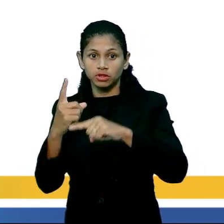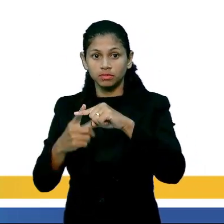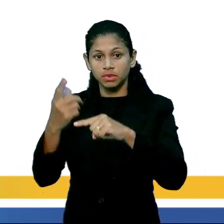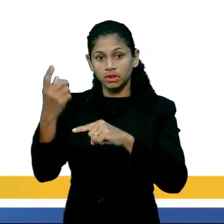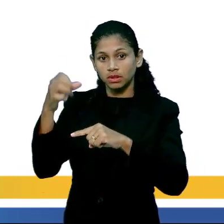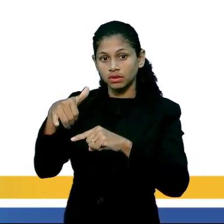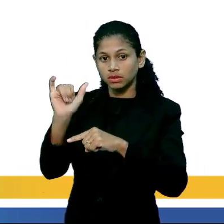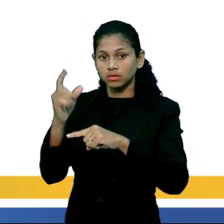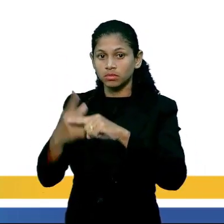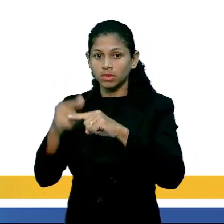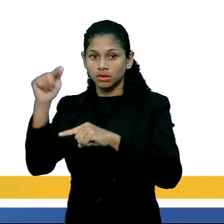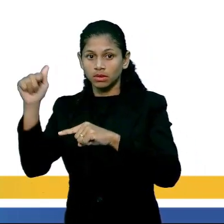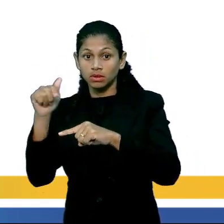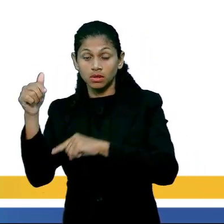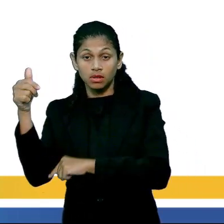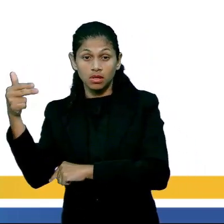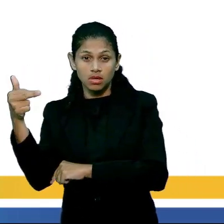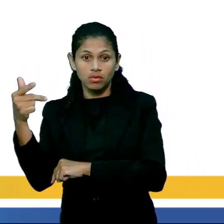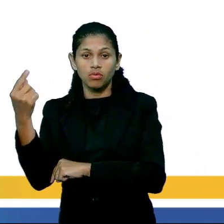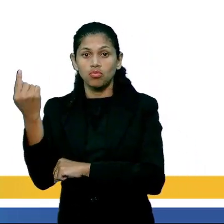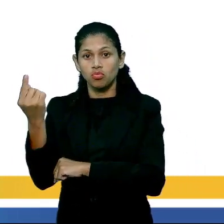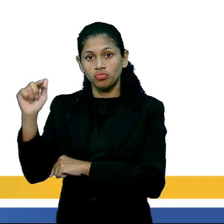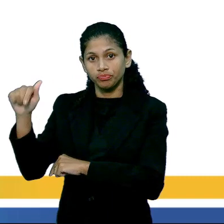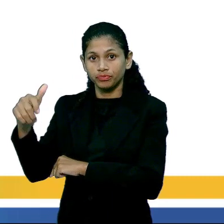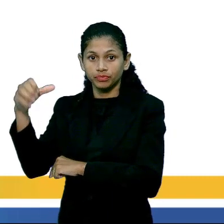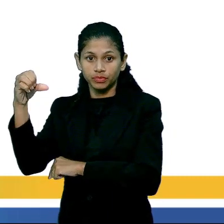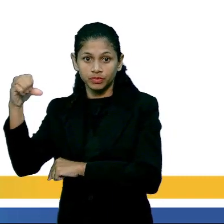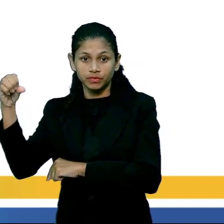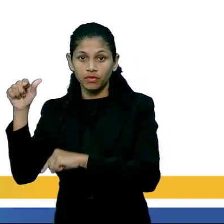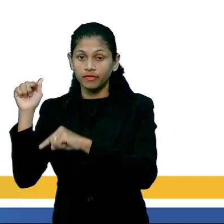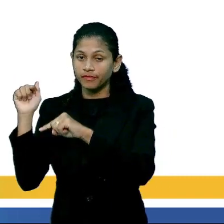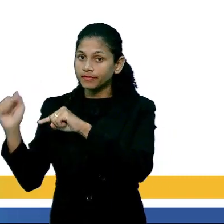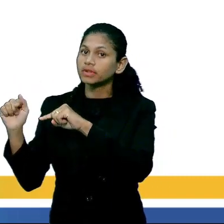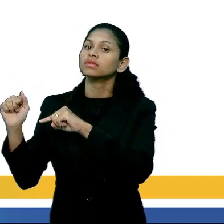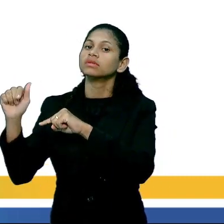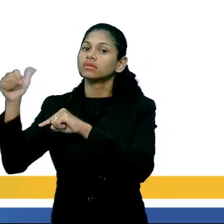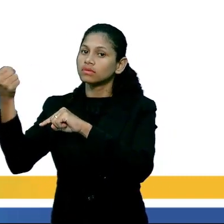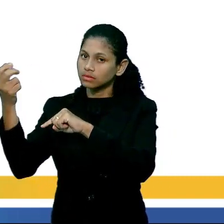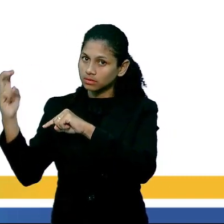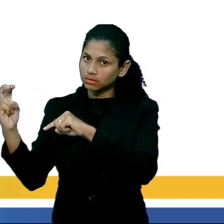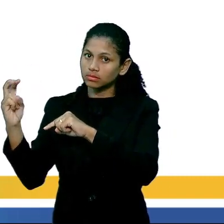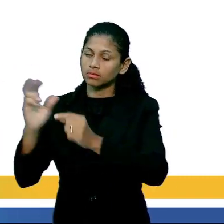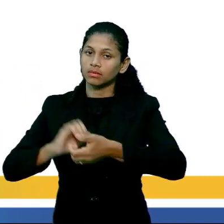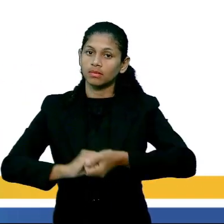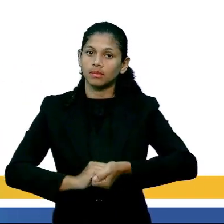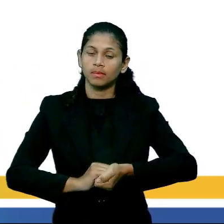+ y + z = 1,99 x 15